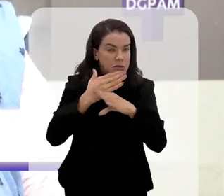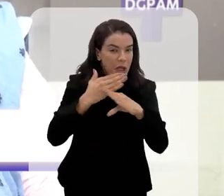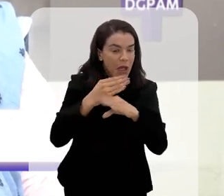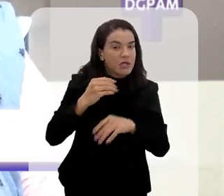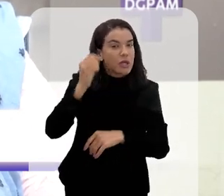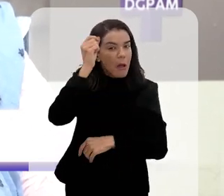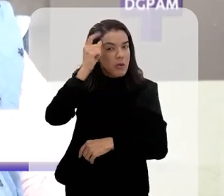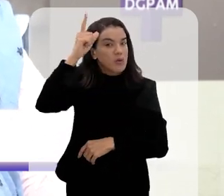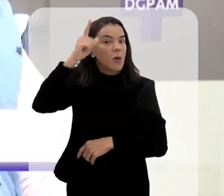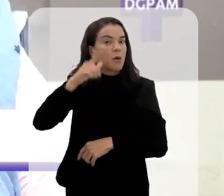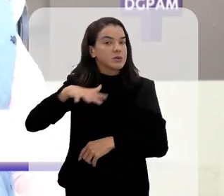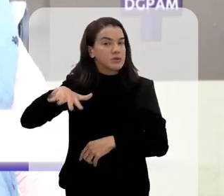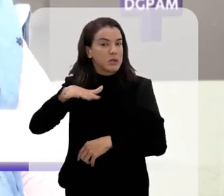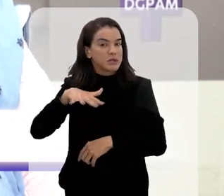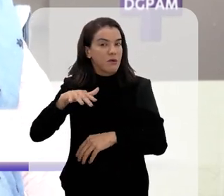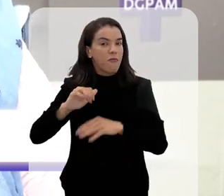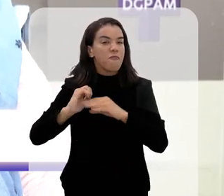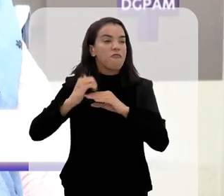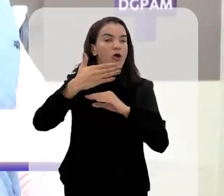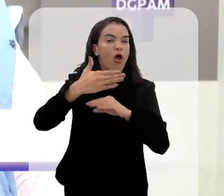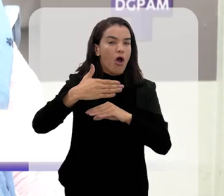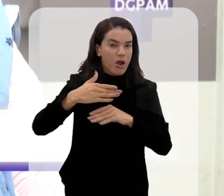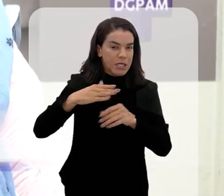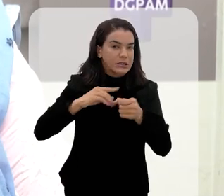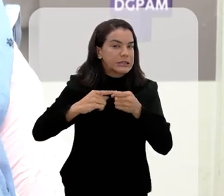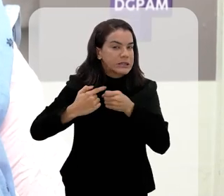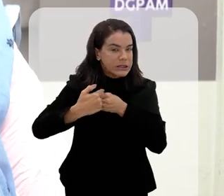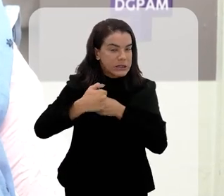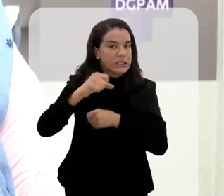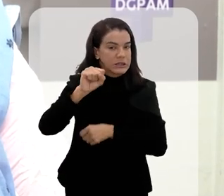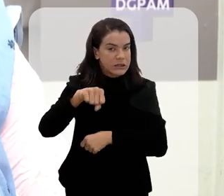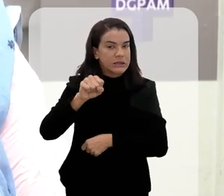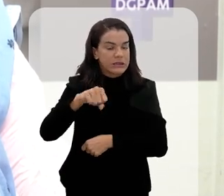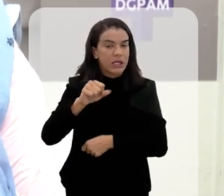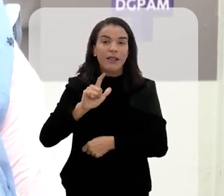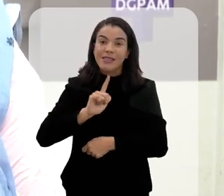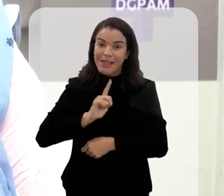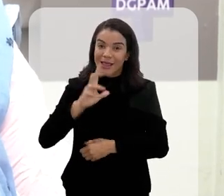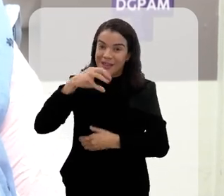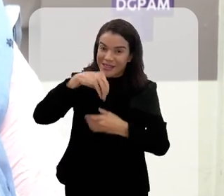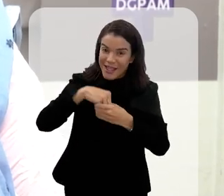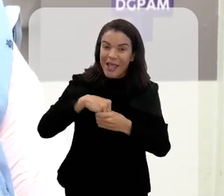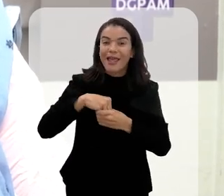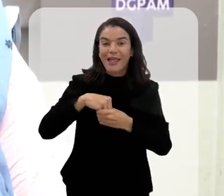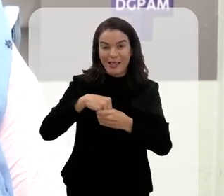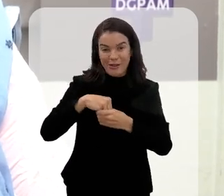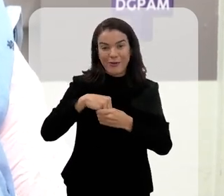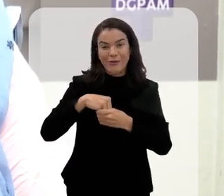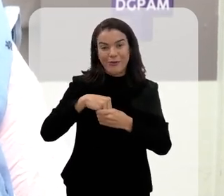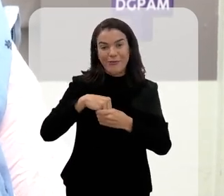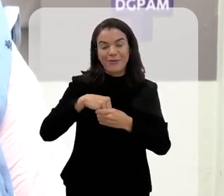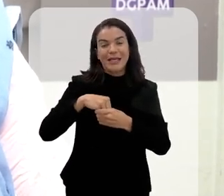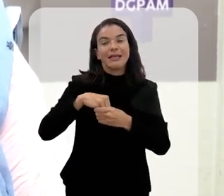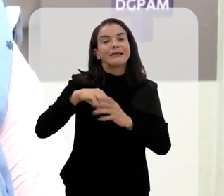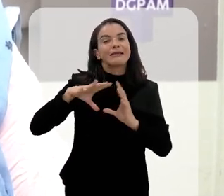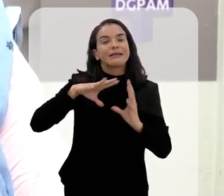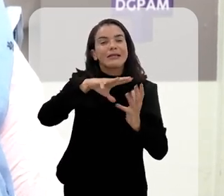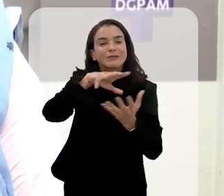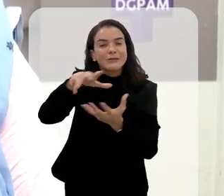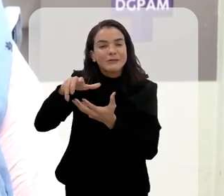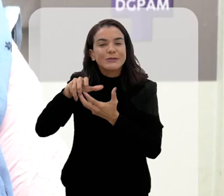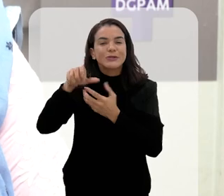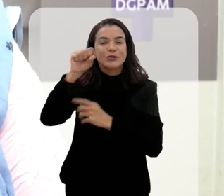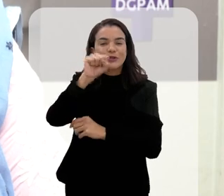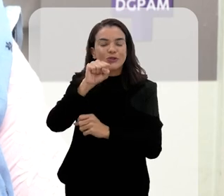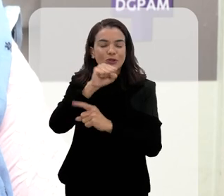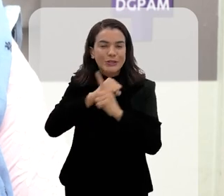outra cidade. A gente já soube de casos fora daqui, de problemas sim. E a gente tem dentro da ISCOM, né, da Sociedade